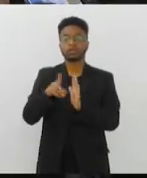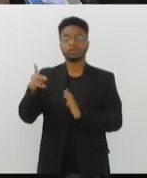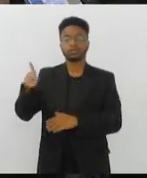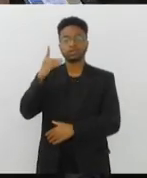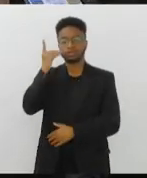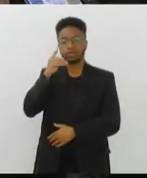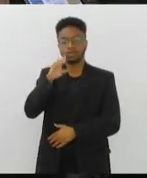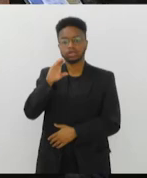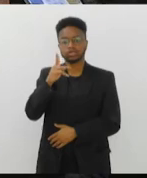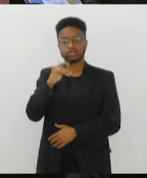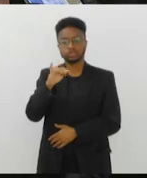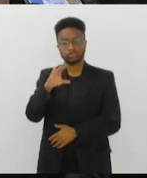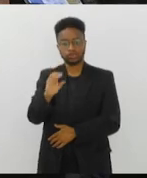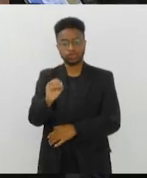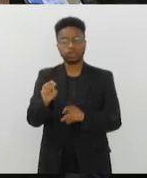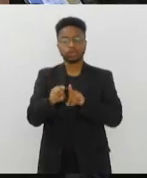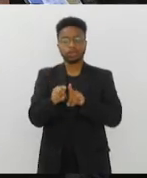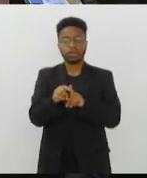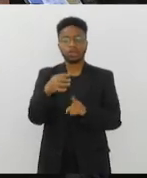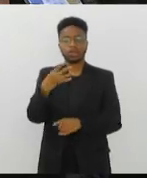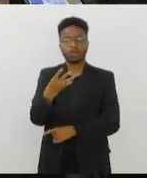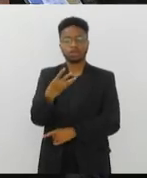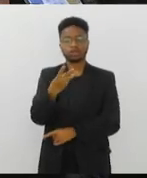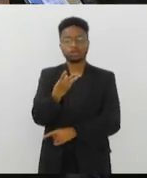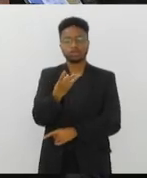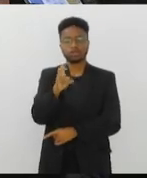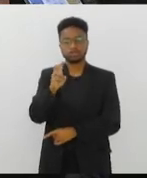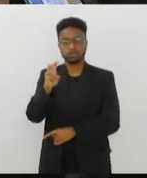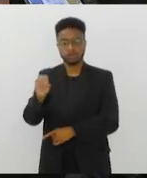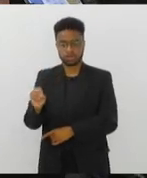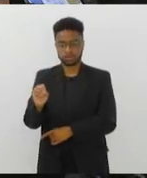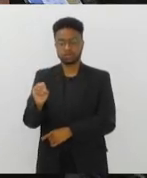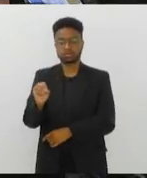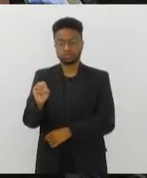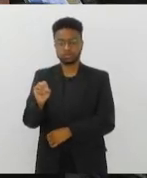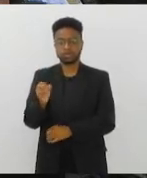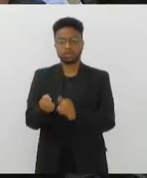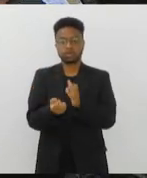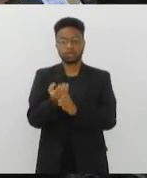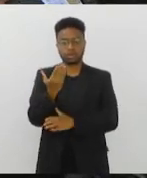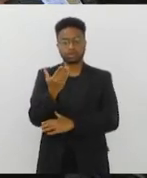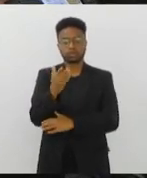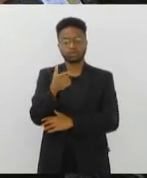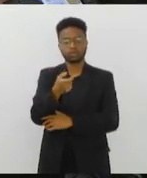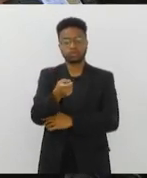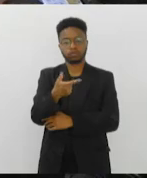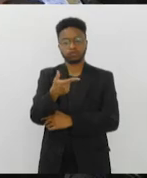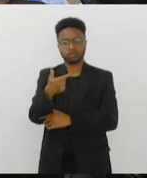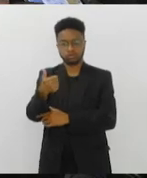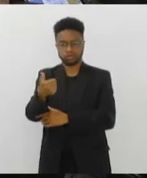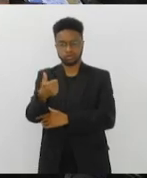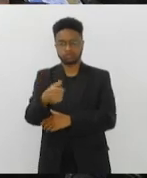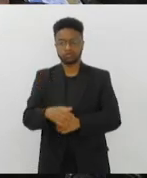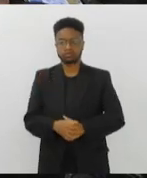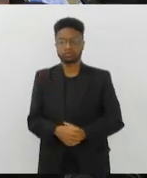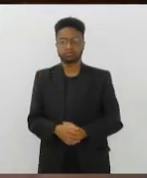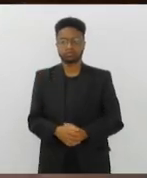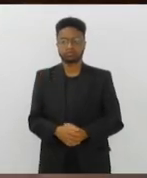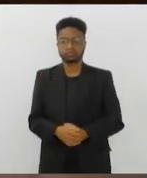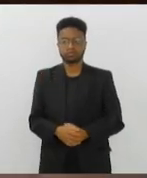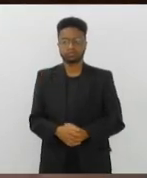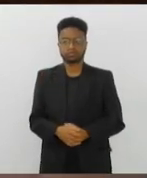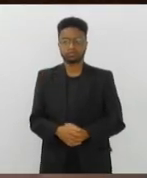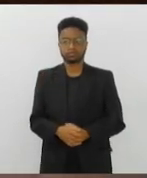presidente, é também o 4.350 de 21. 4.350 de 21. É